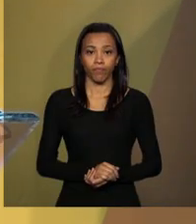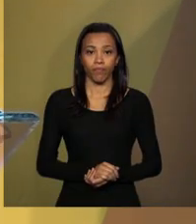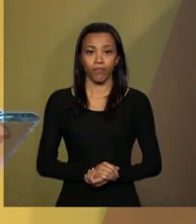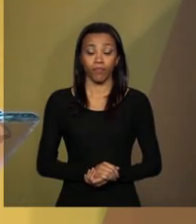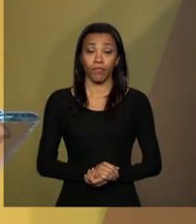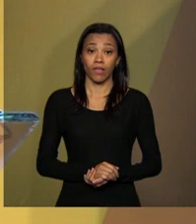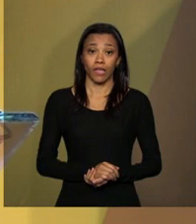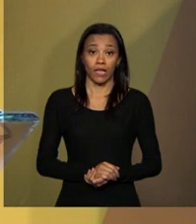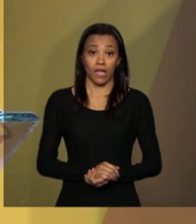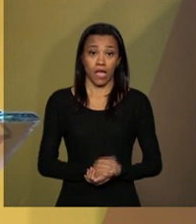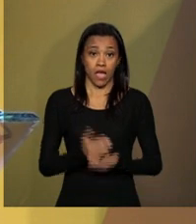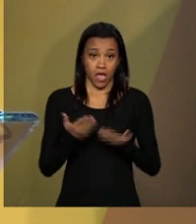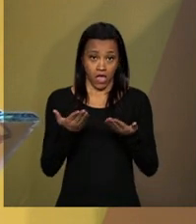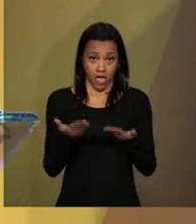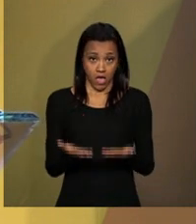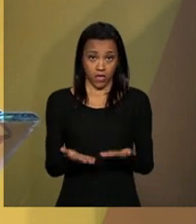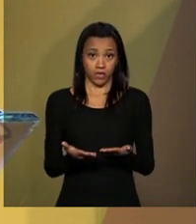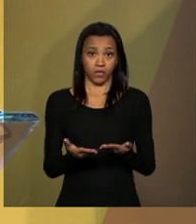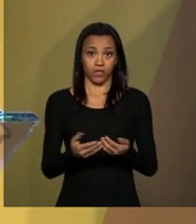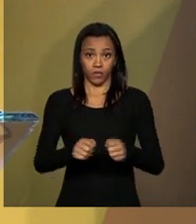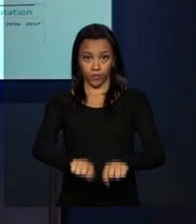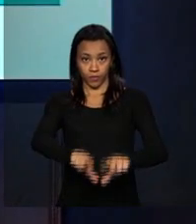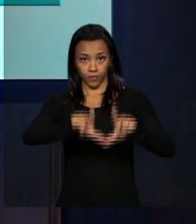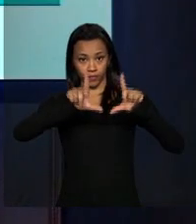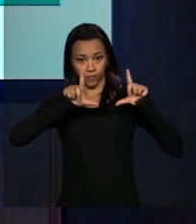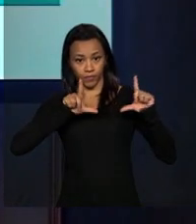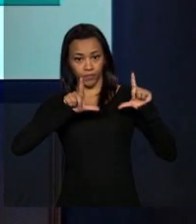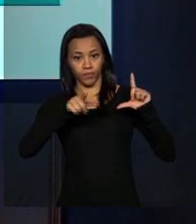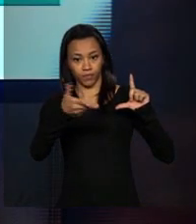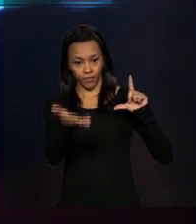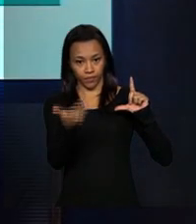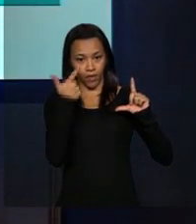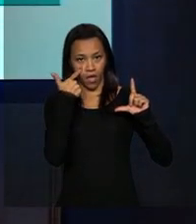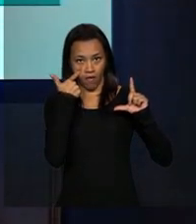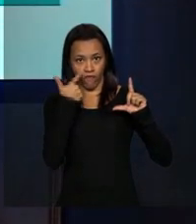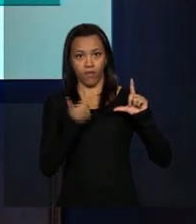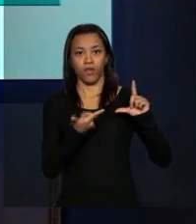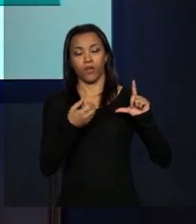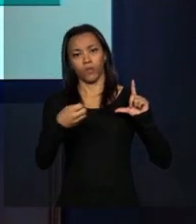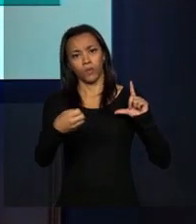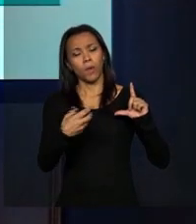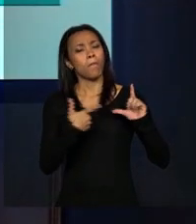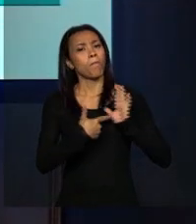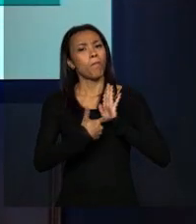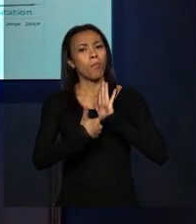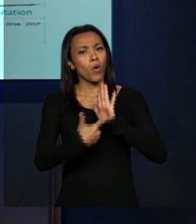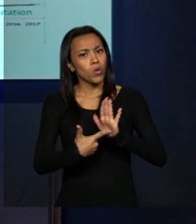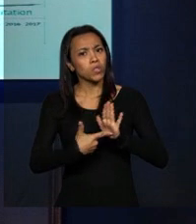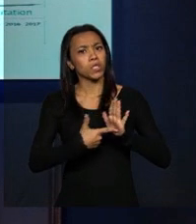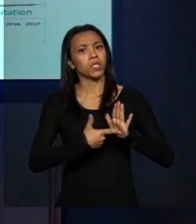aqui as projeções mostram a evolução dos